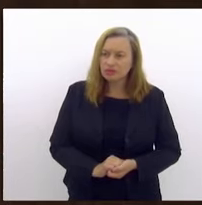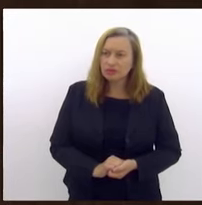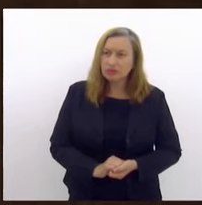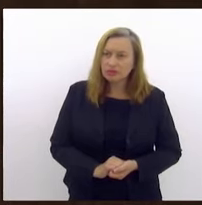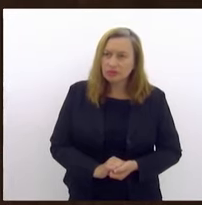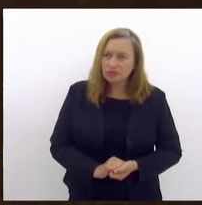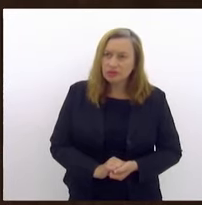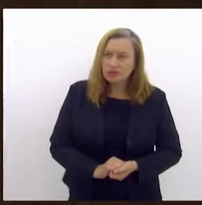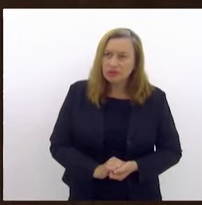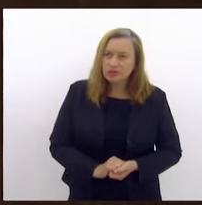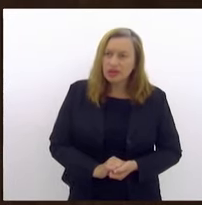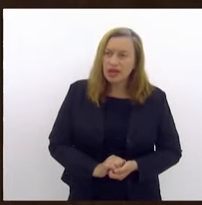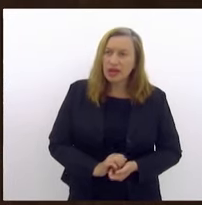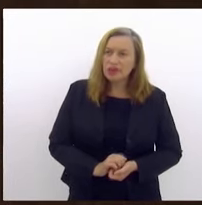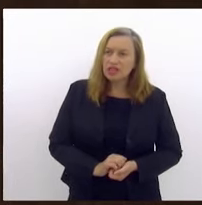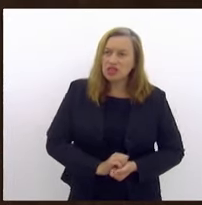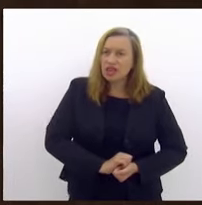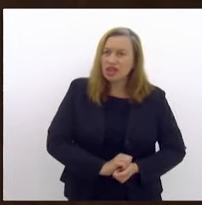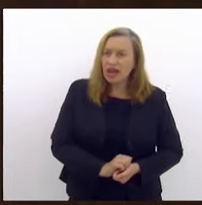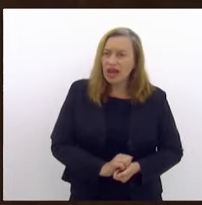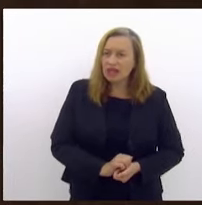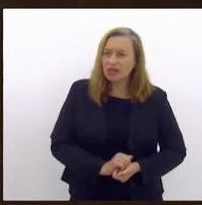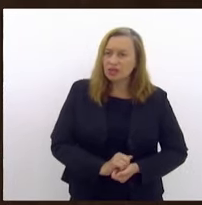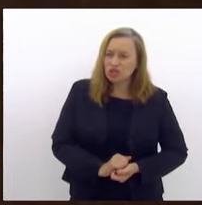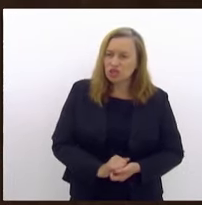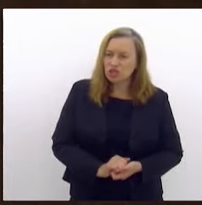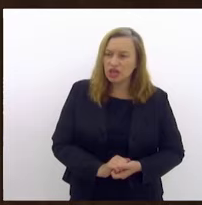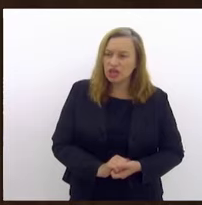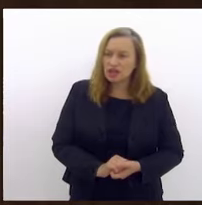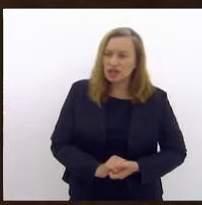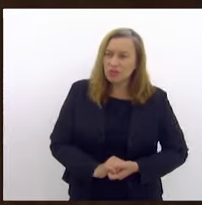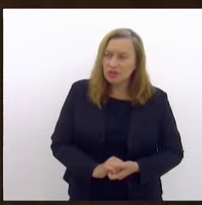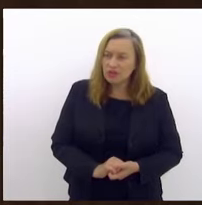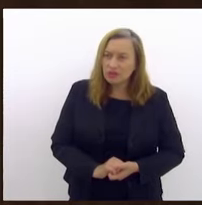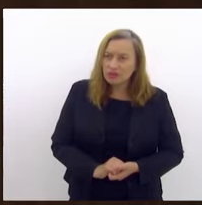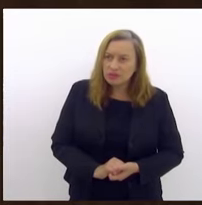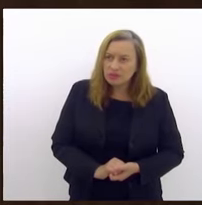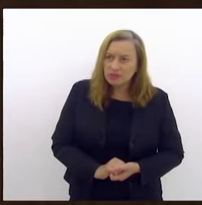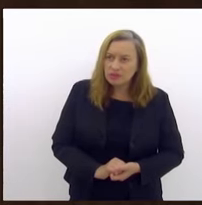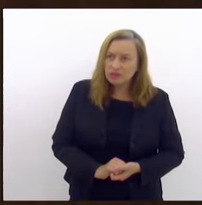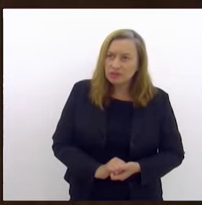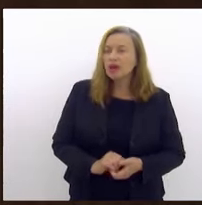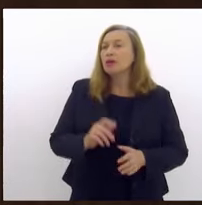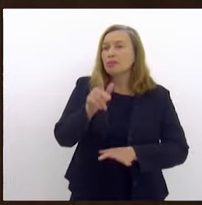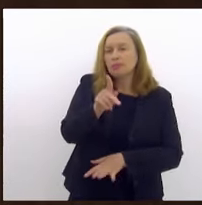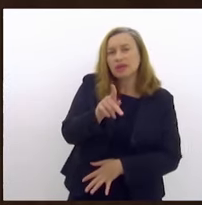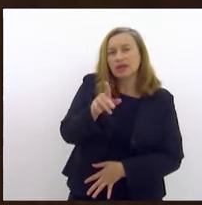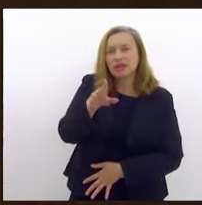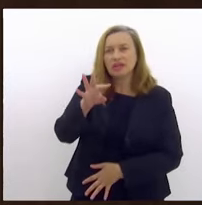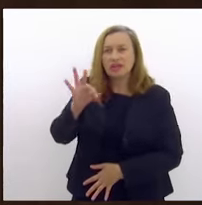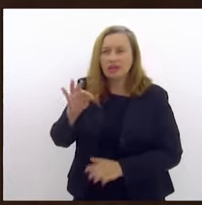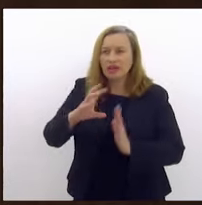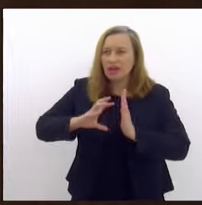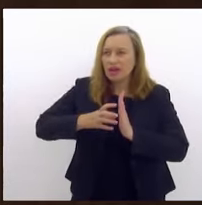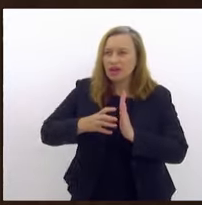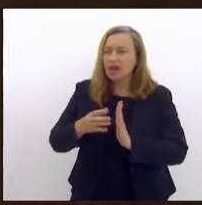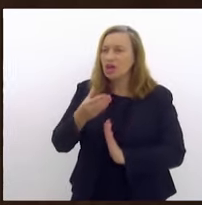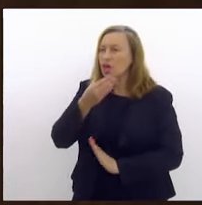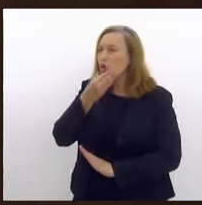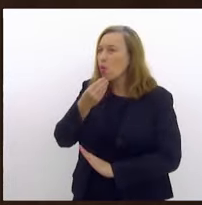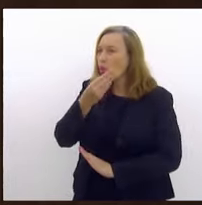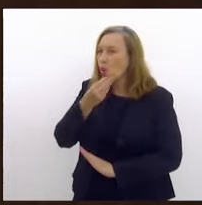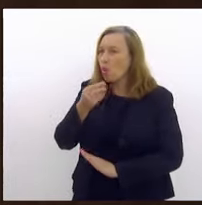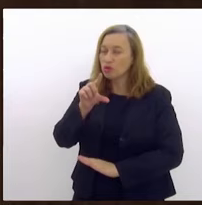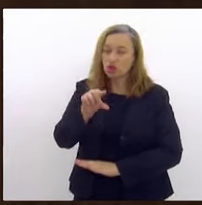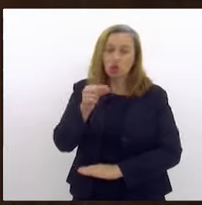não me causa estranheza, como aqui repetindo, a defesa implacável do PT, né, daquele rapaz que prefere